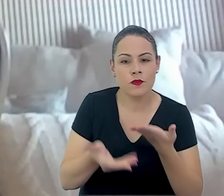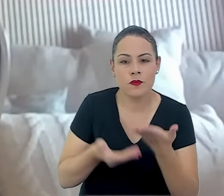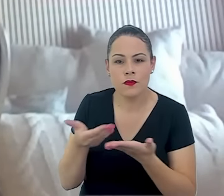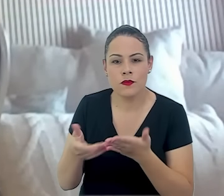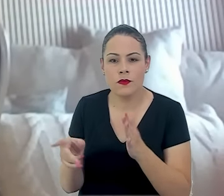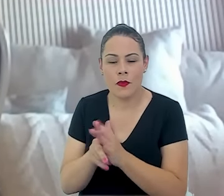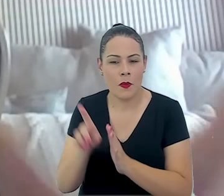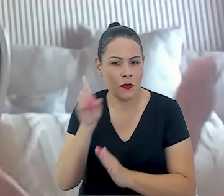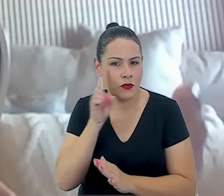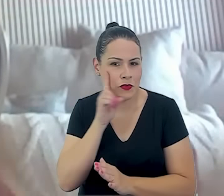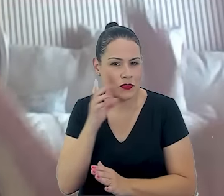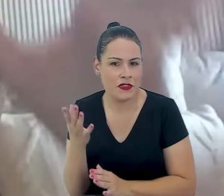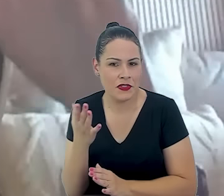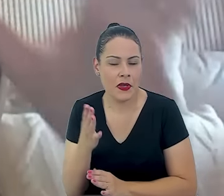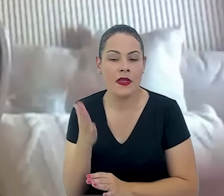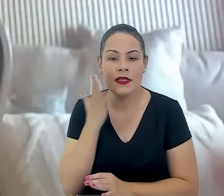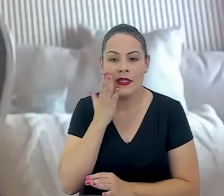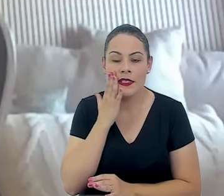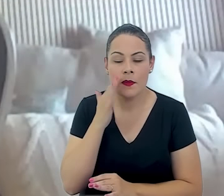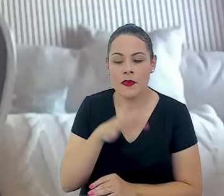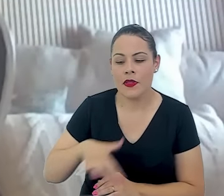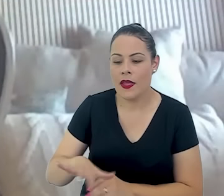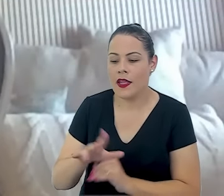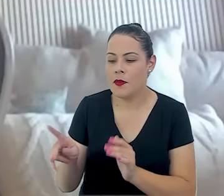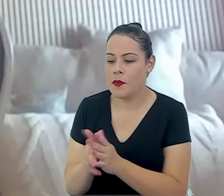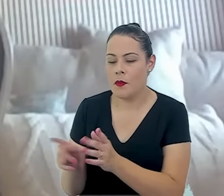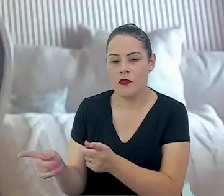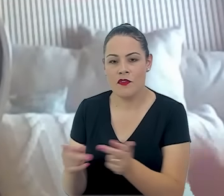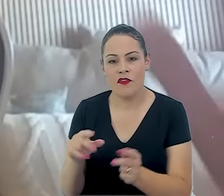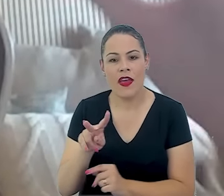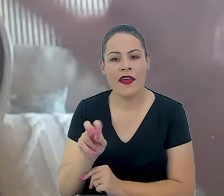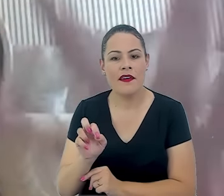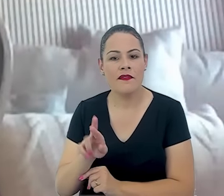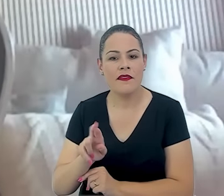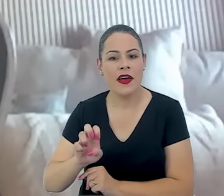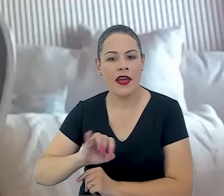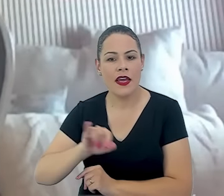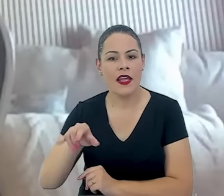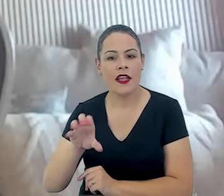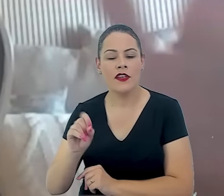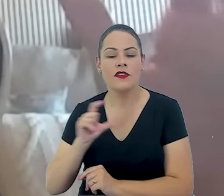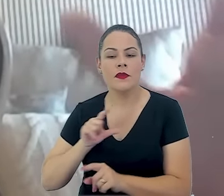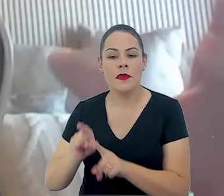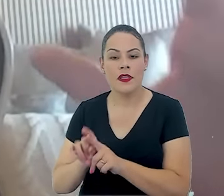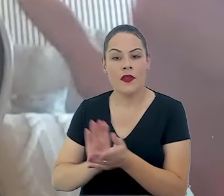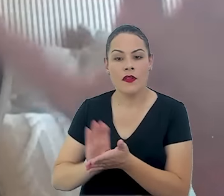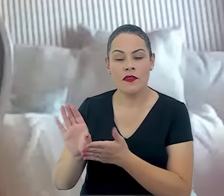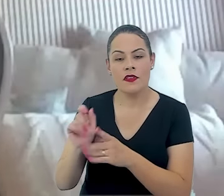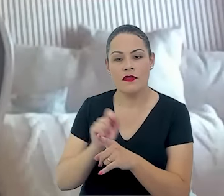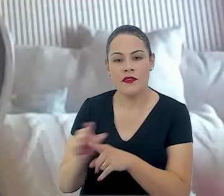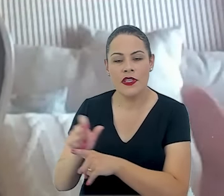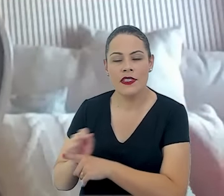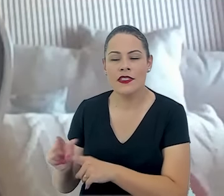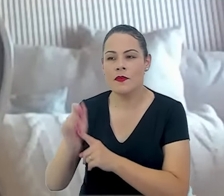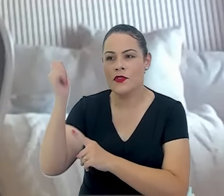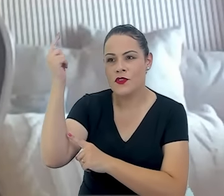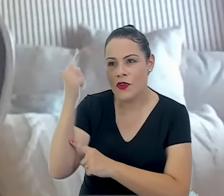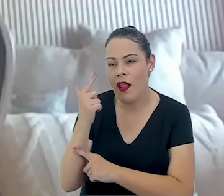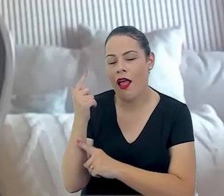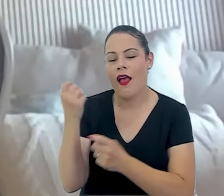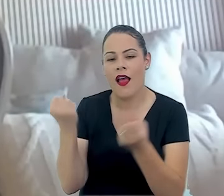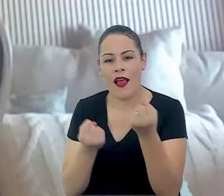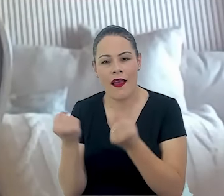questão do ESG? A gente tem a nossa parte de varejo, né? E aí tem investimento, financiamento